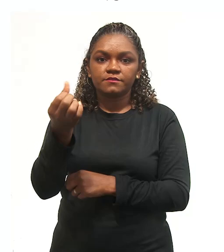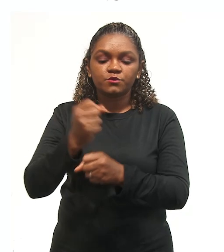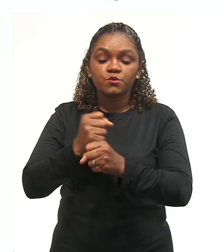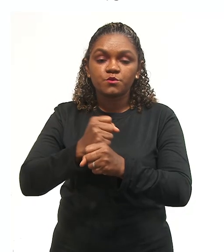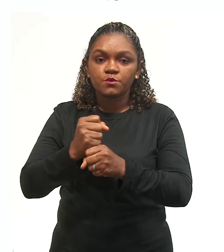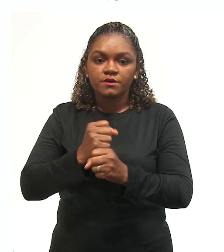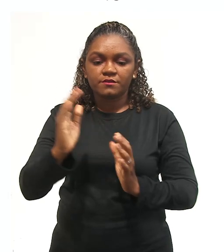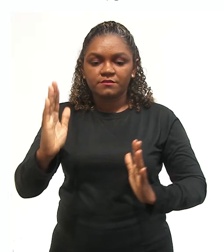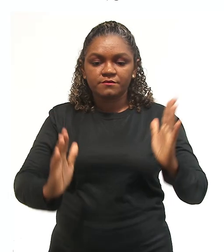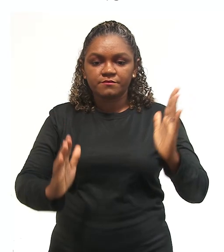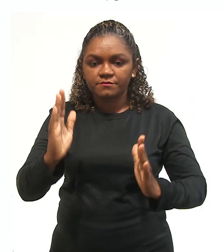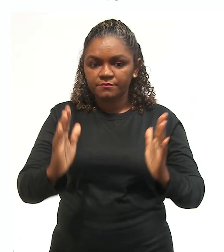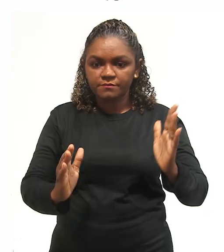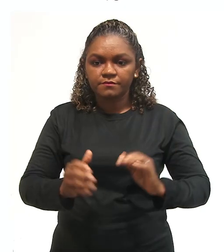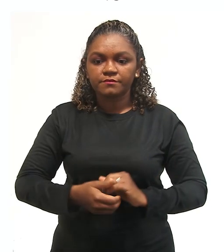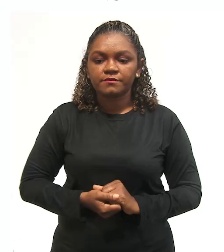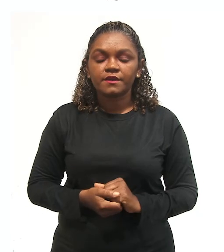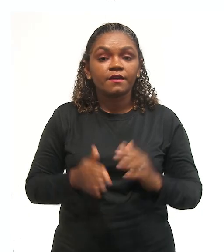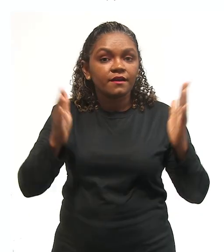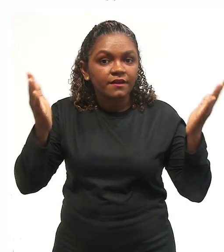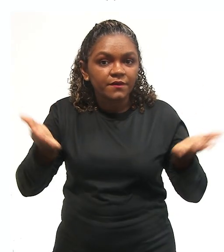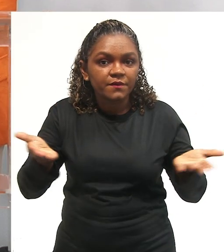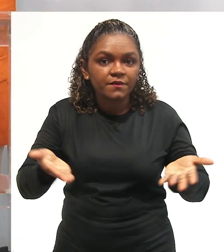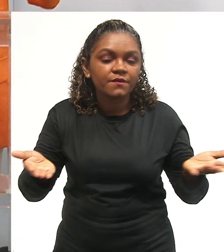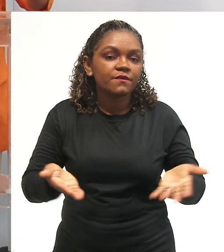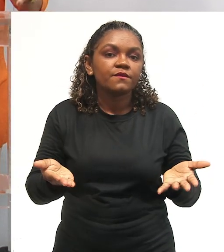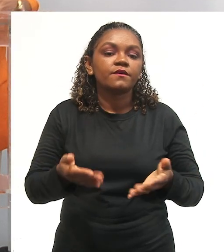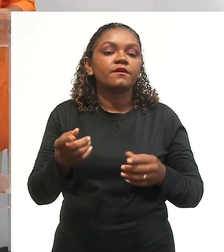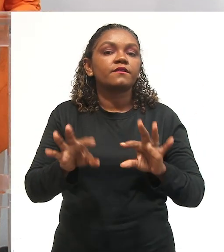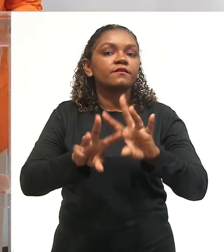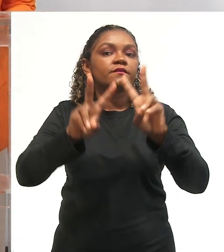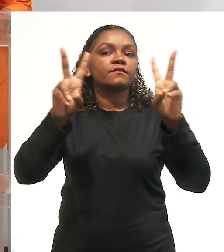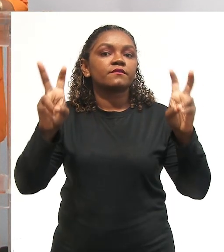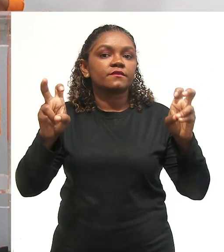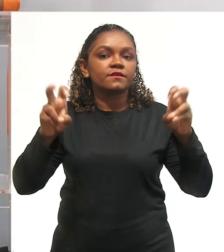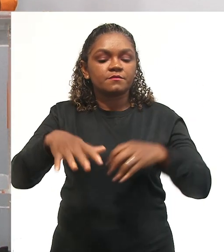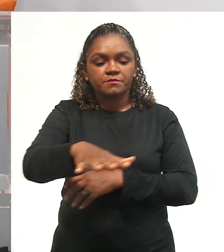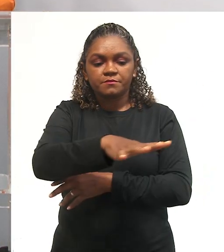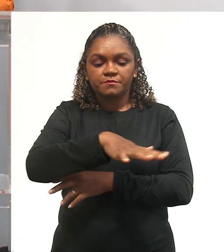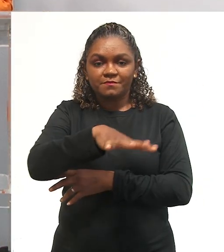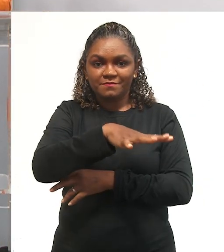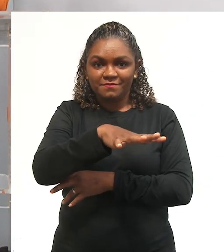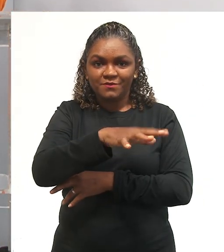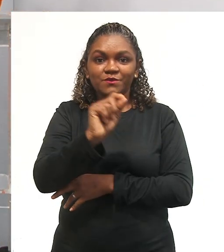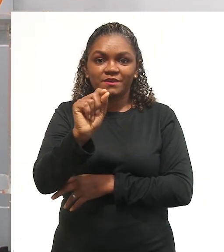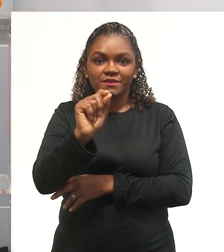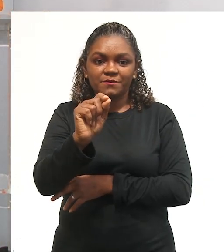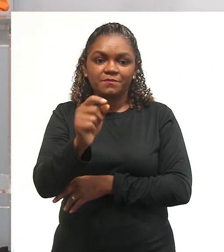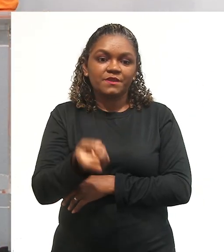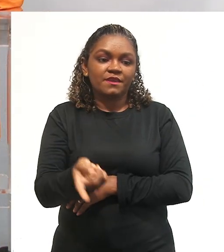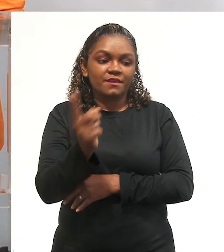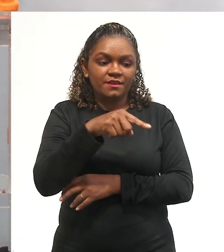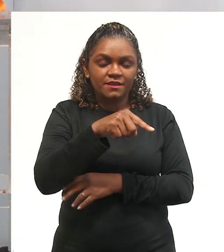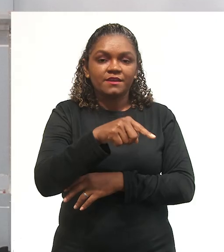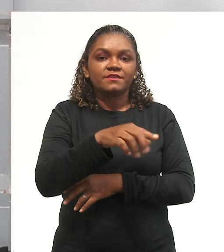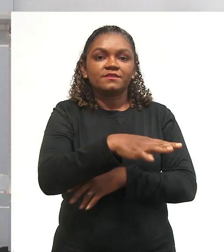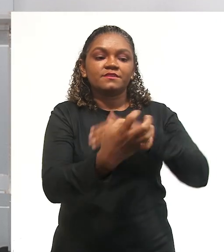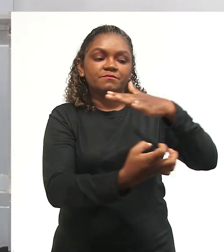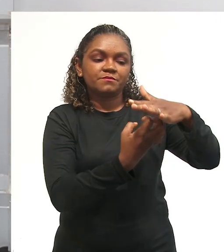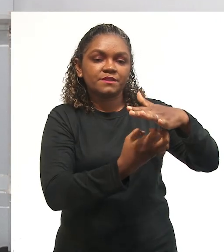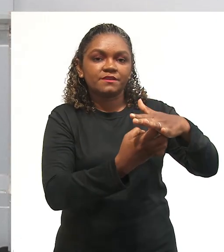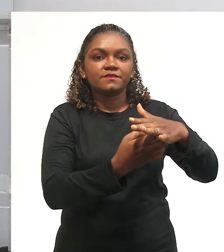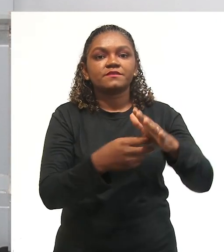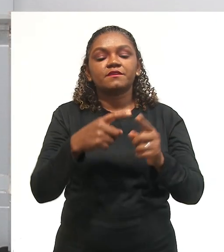0,2466 ao ano, tá? E vamos agora sobre o juro comercial vezes o